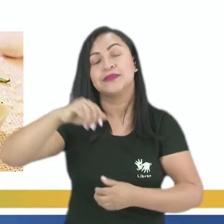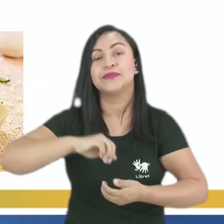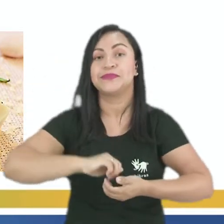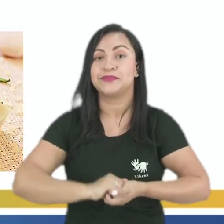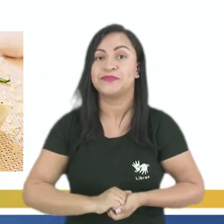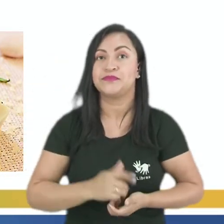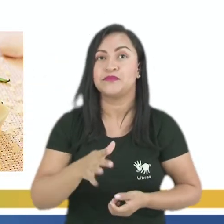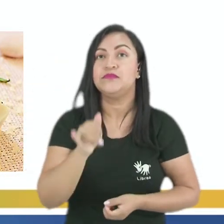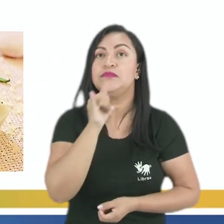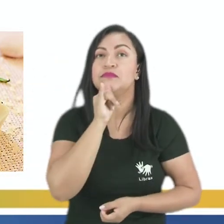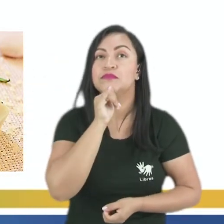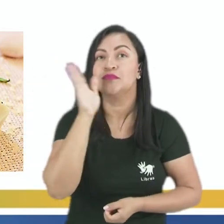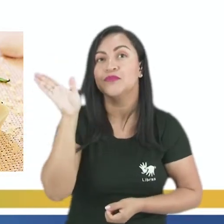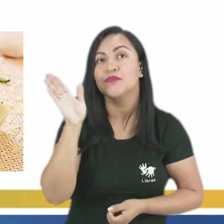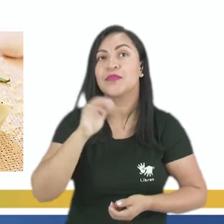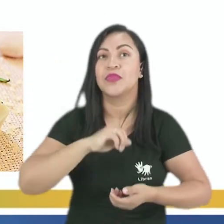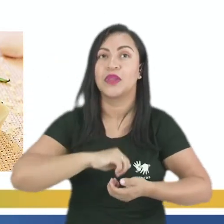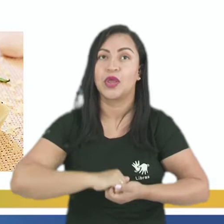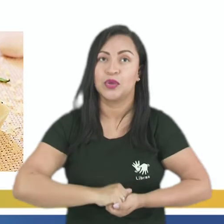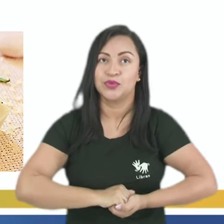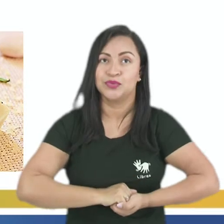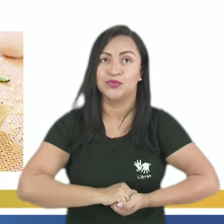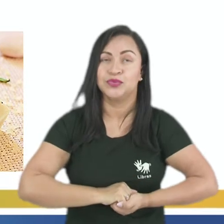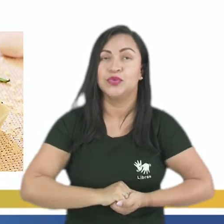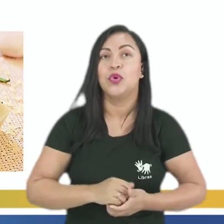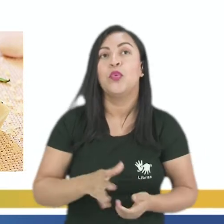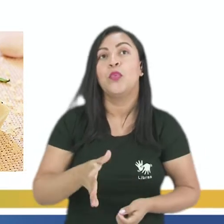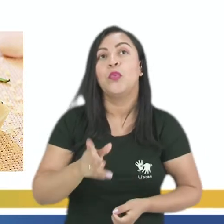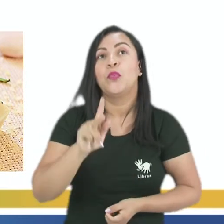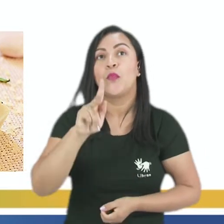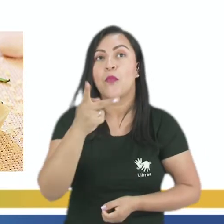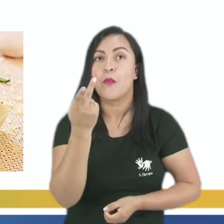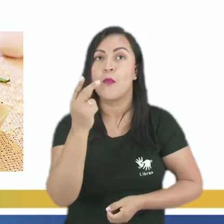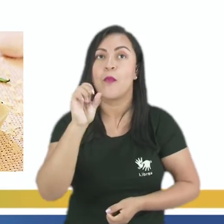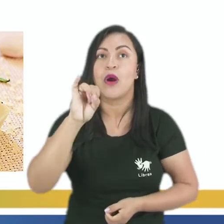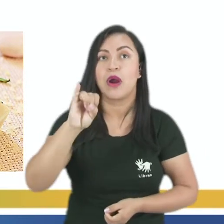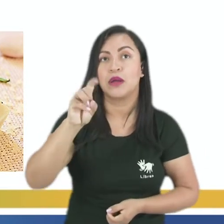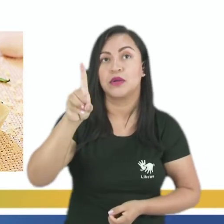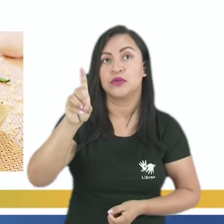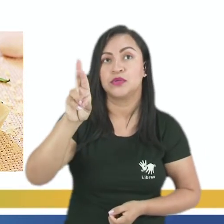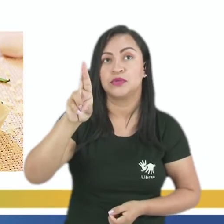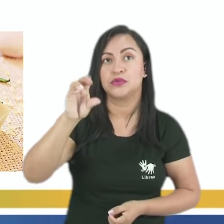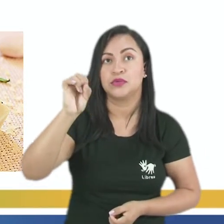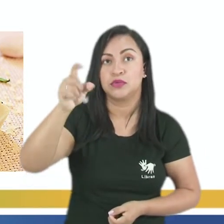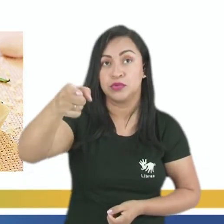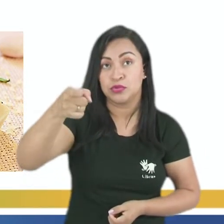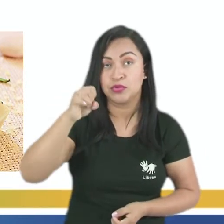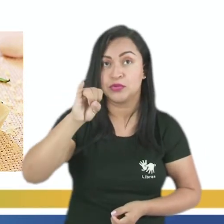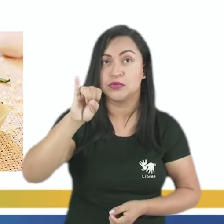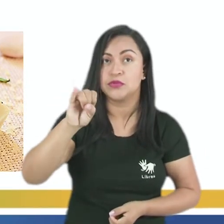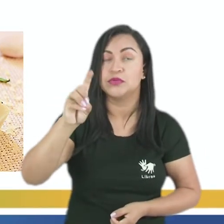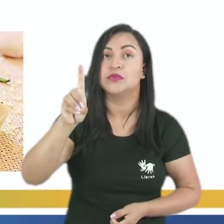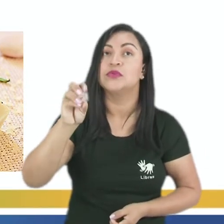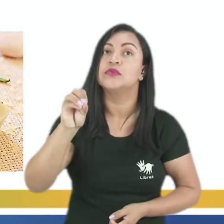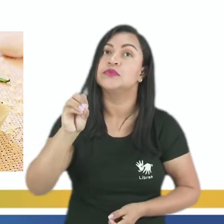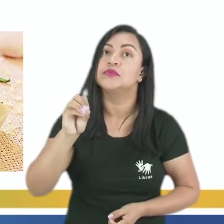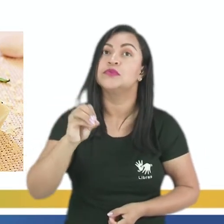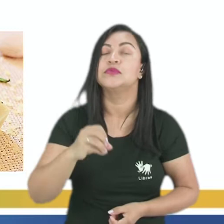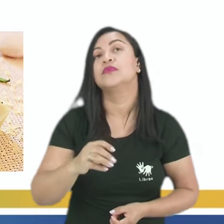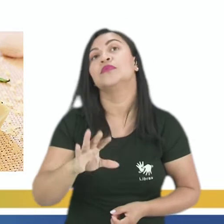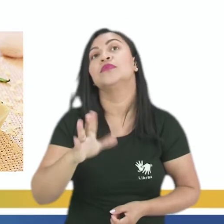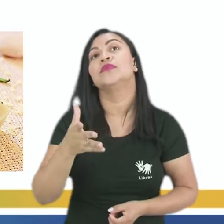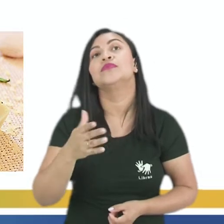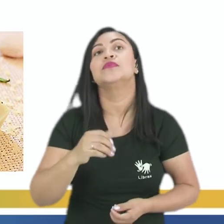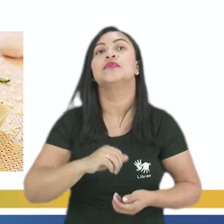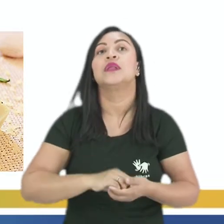para vocês do hidróxido de sódio, que ele é utilizado, nós chamamos popularmente de soda cáustica,